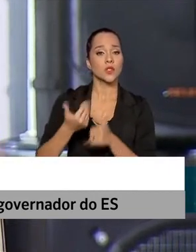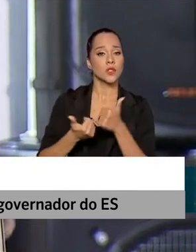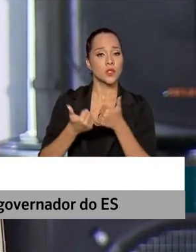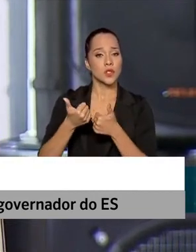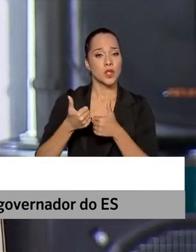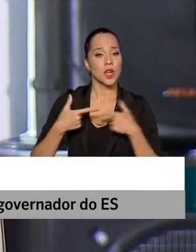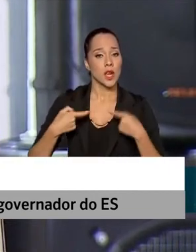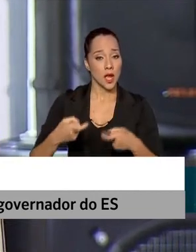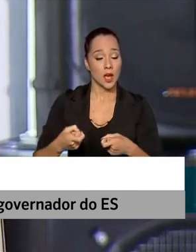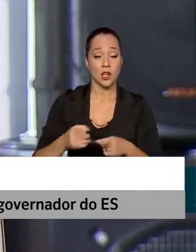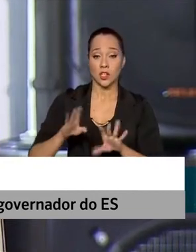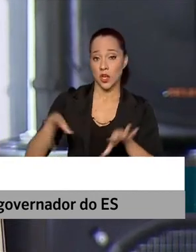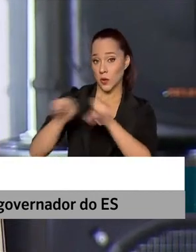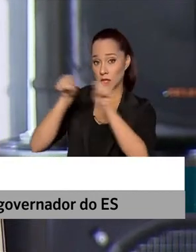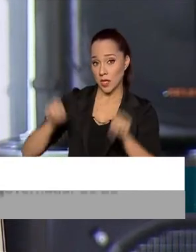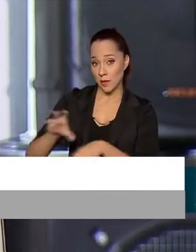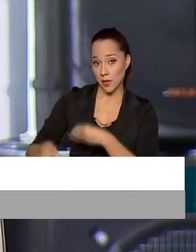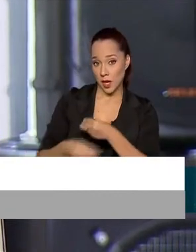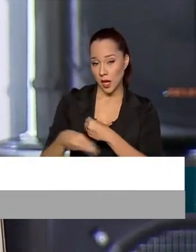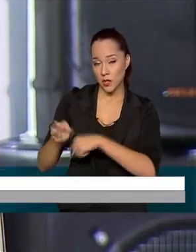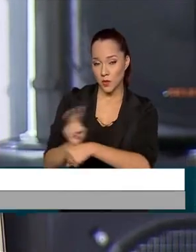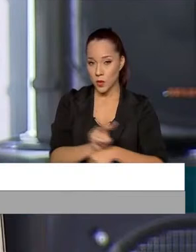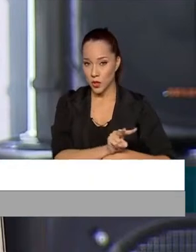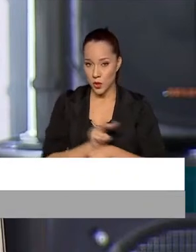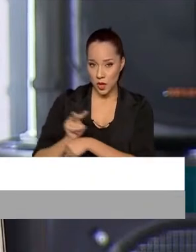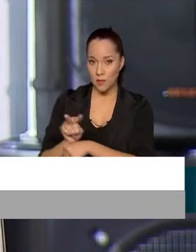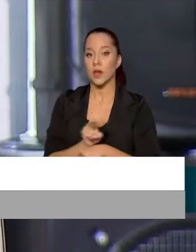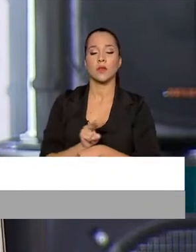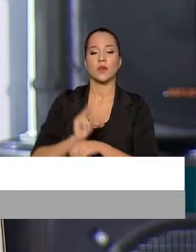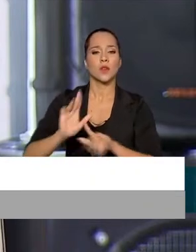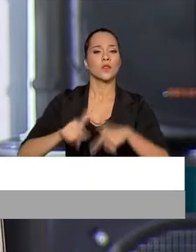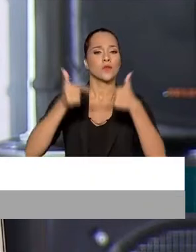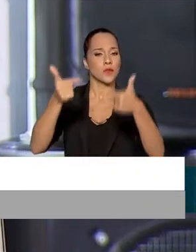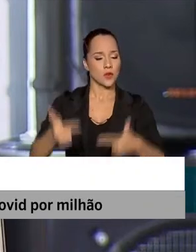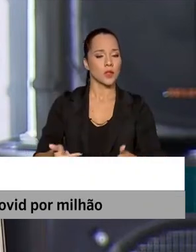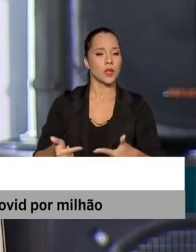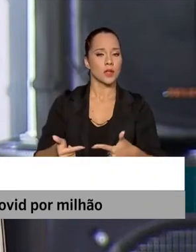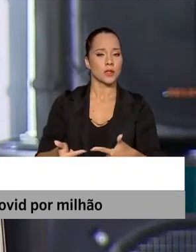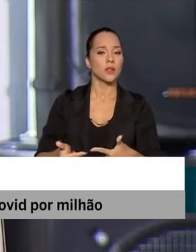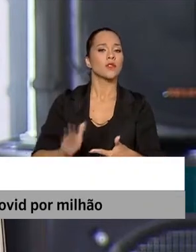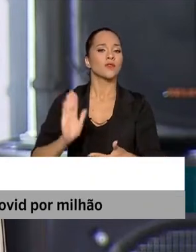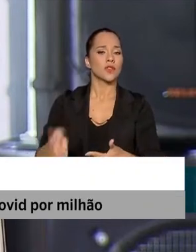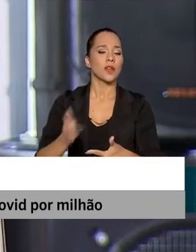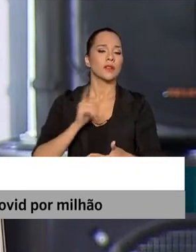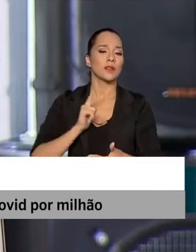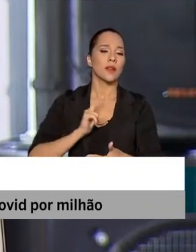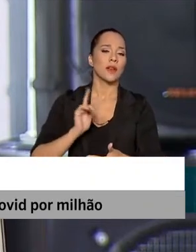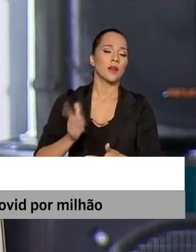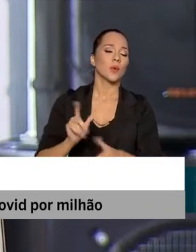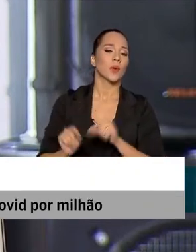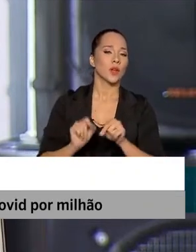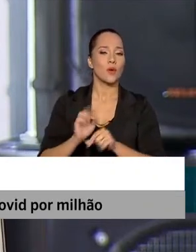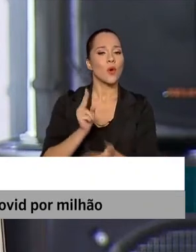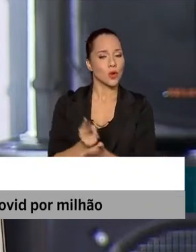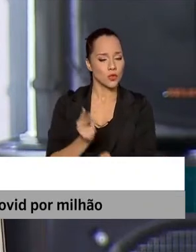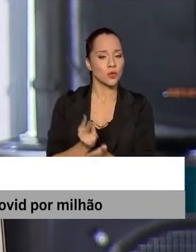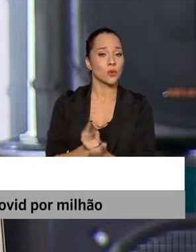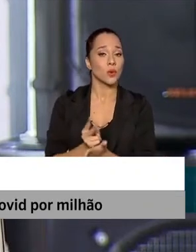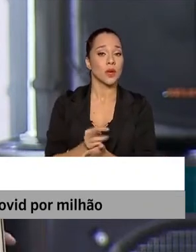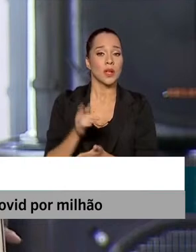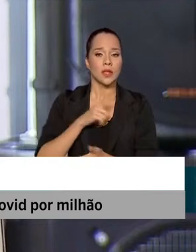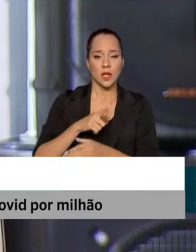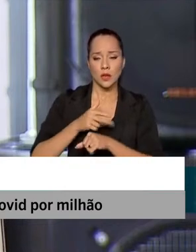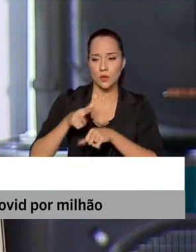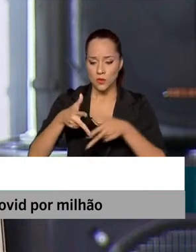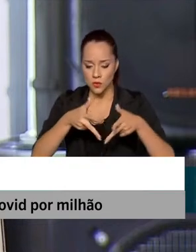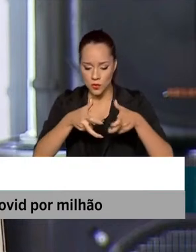Eletrônica. Já o Sistema Integrado de Monitoramento de Fronteiras, SISFRON, continuou com a sua implantação, recebendo